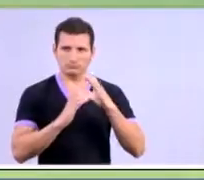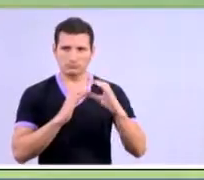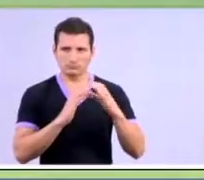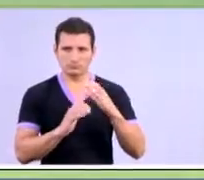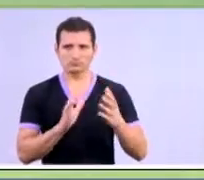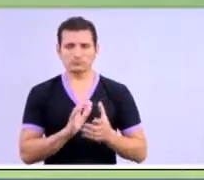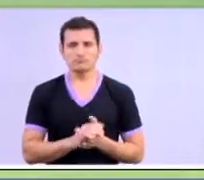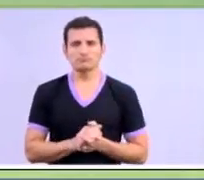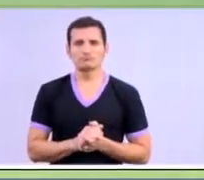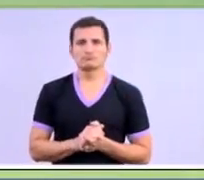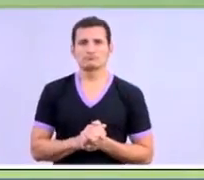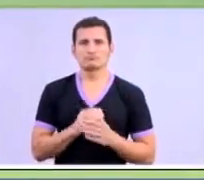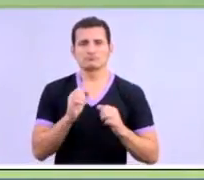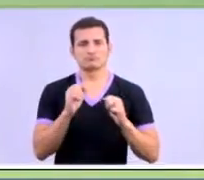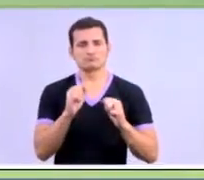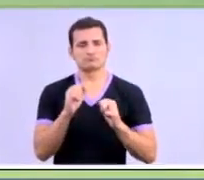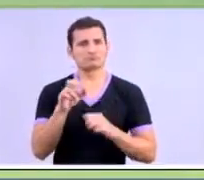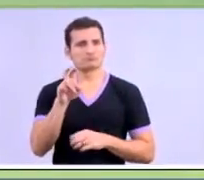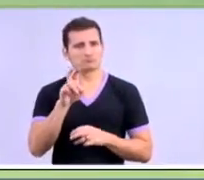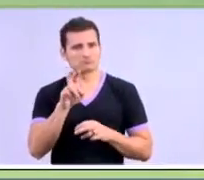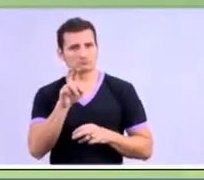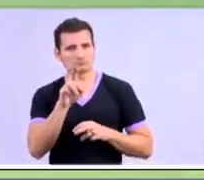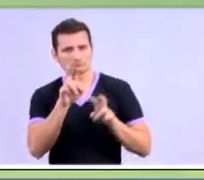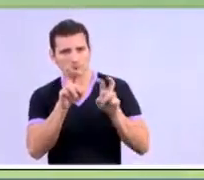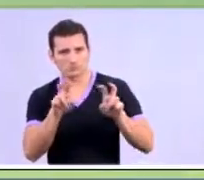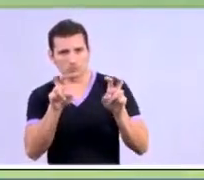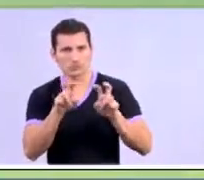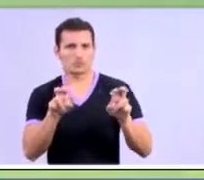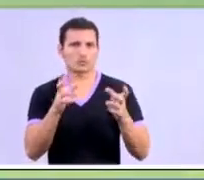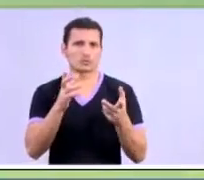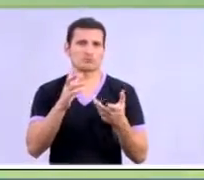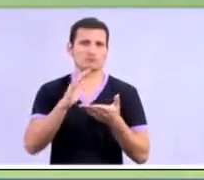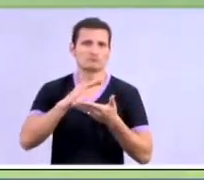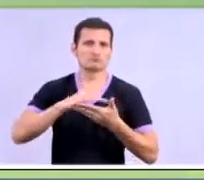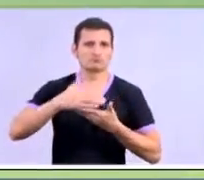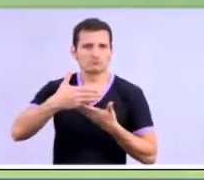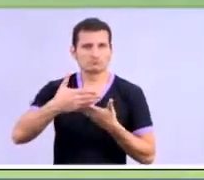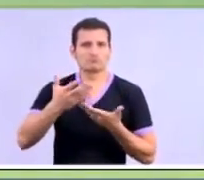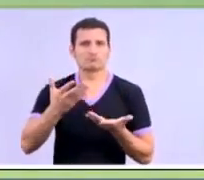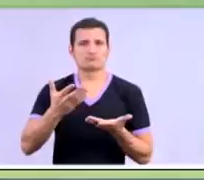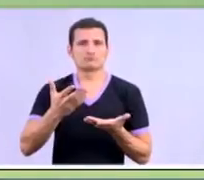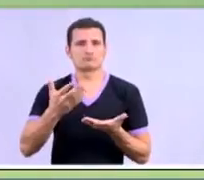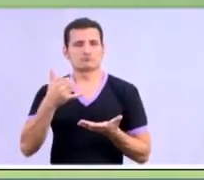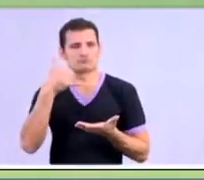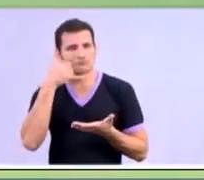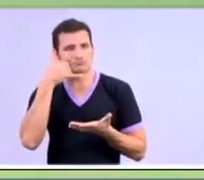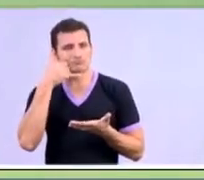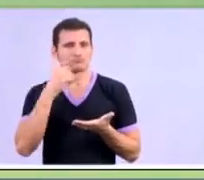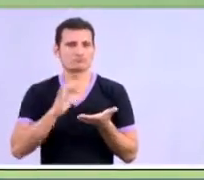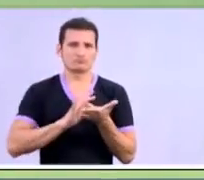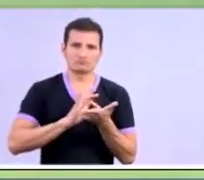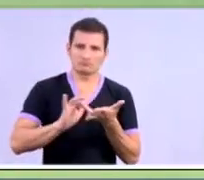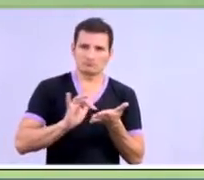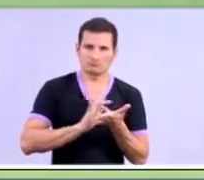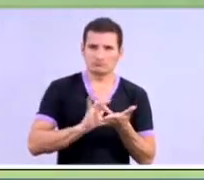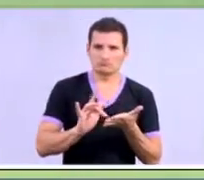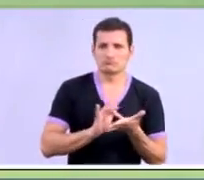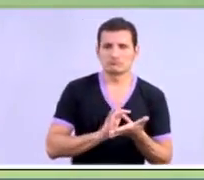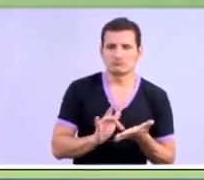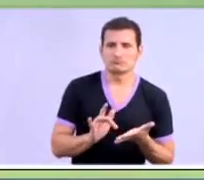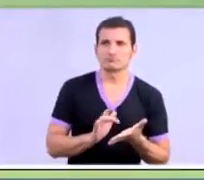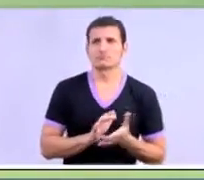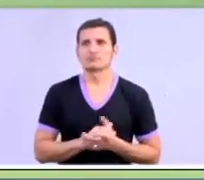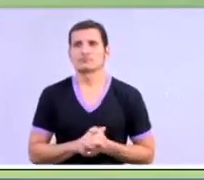ser computadores, né, estações de trabalho, laptop, servidor, smartphone, telefones VoIP, né, telefones de voz sobre